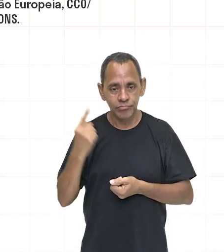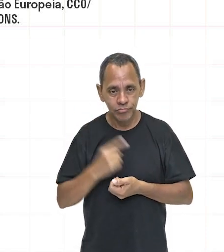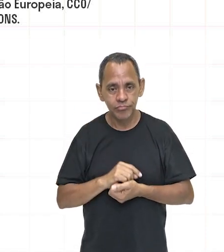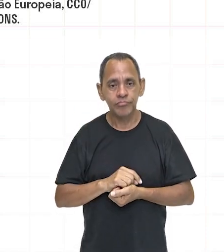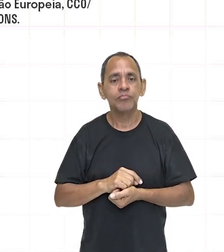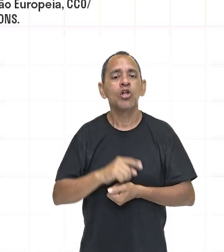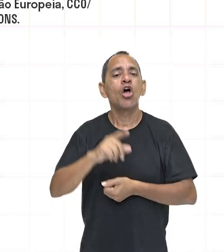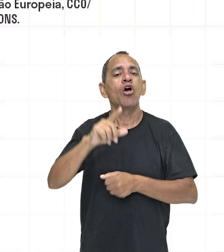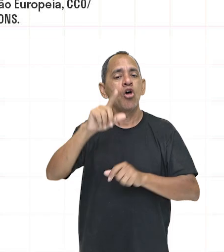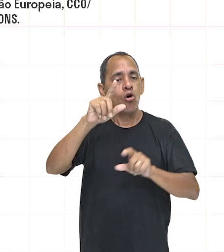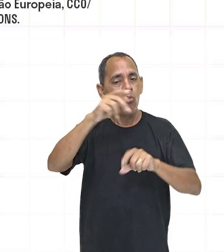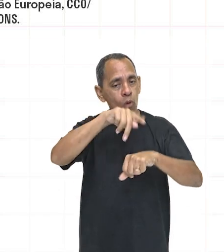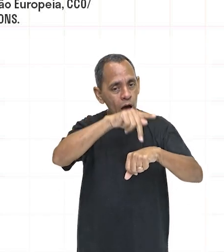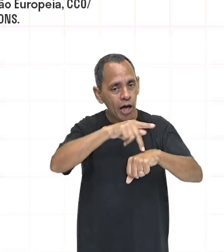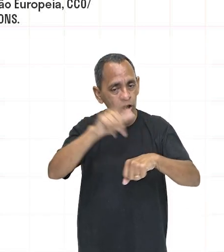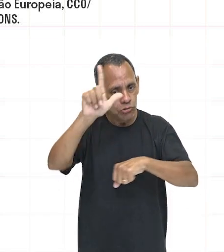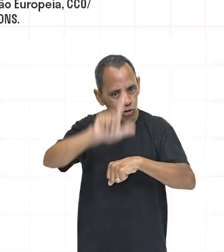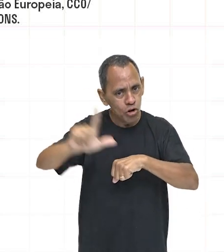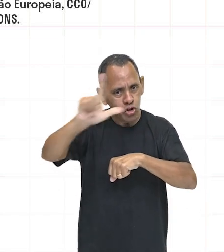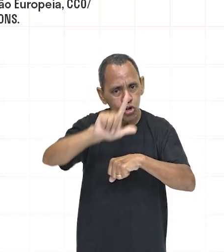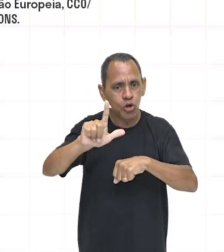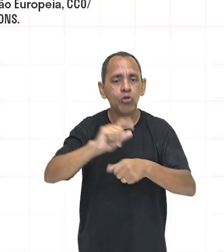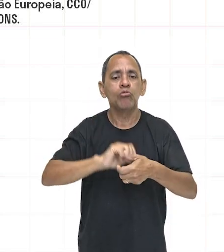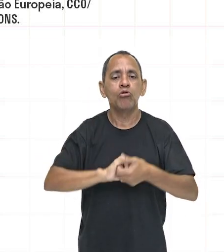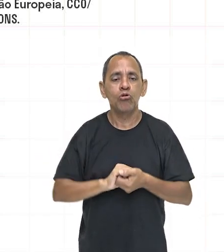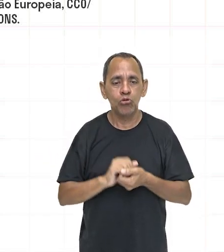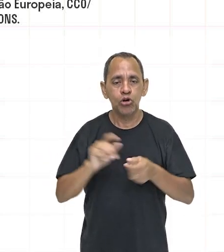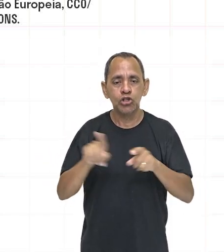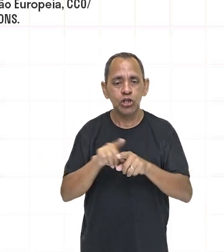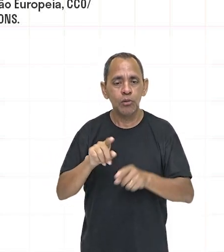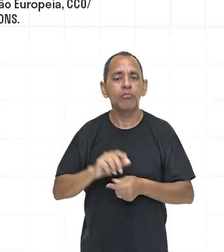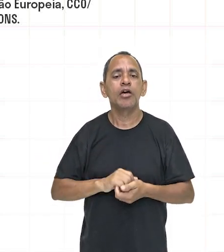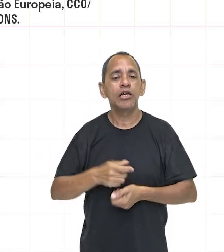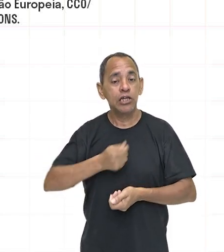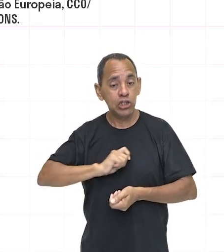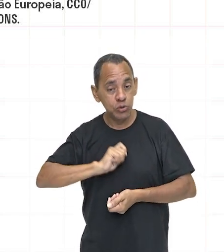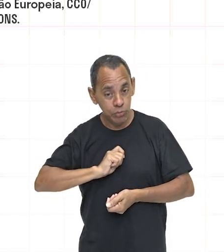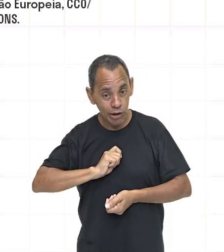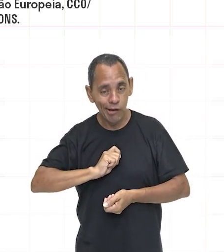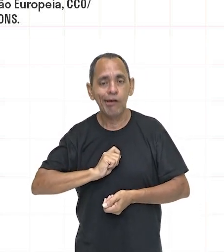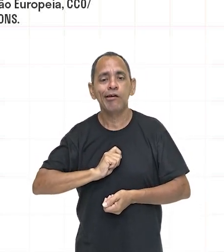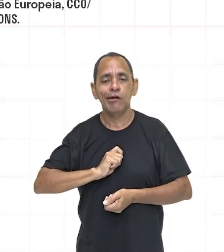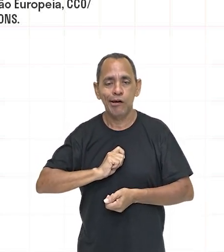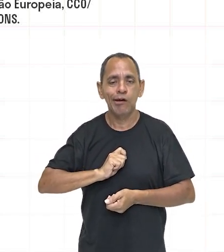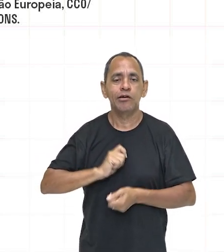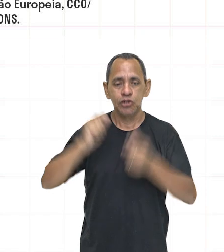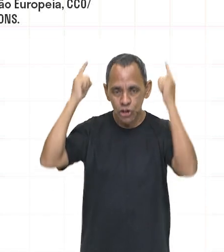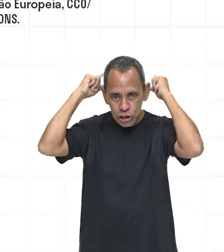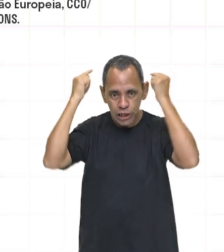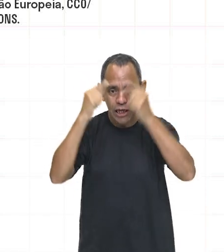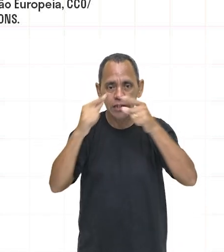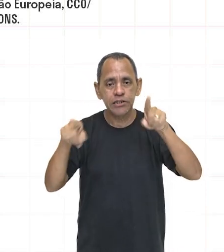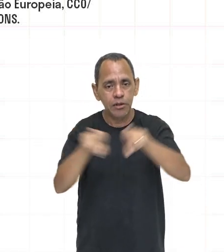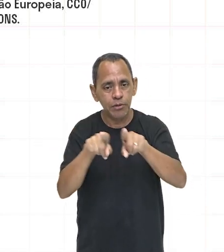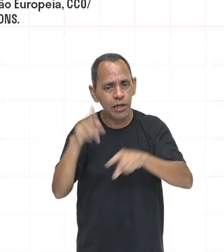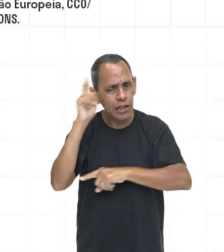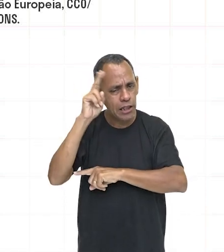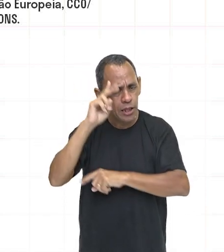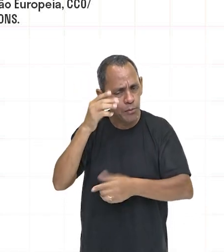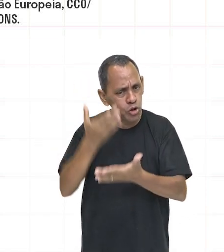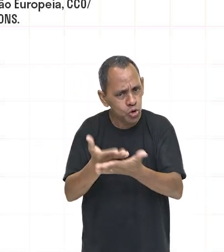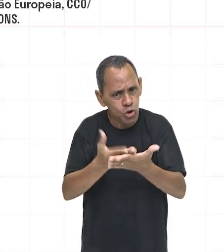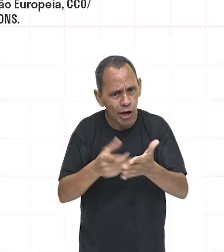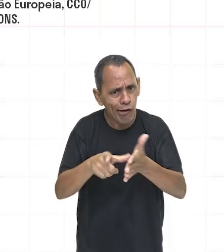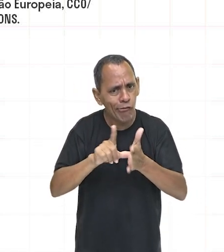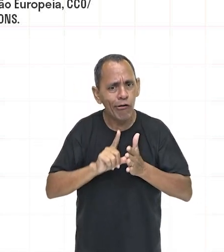Luxemburgo, Bélgica, Espanha e Grécia. Lembra quando vocês estudaram também em relação